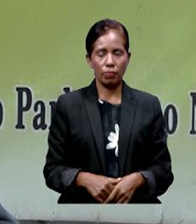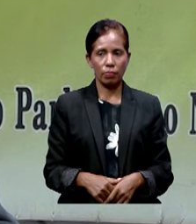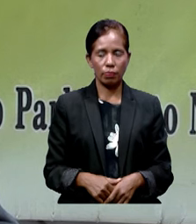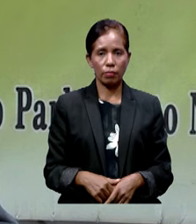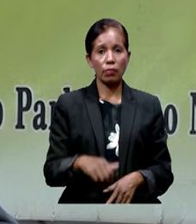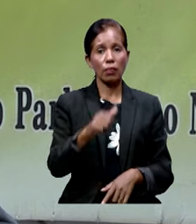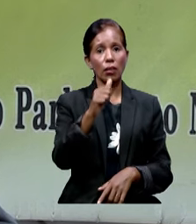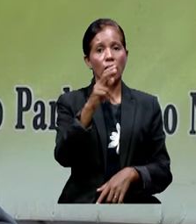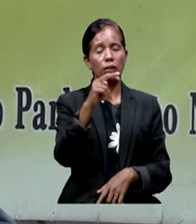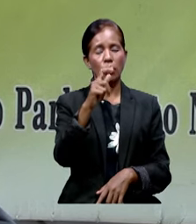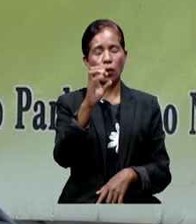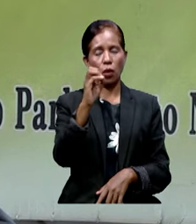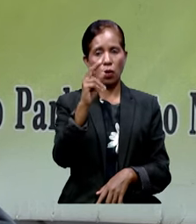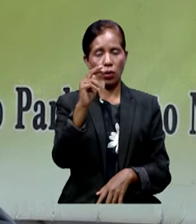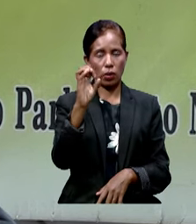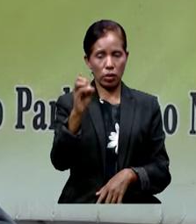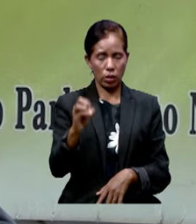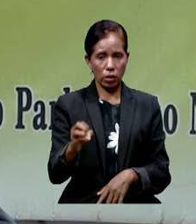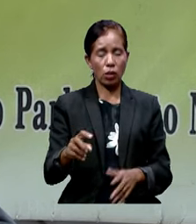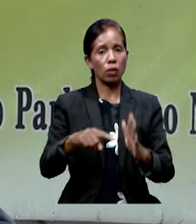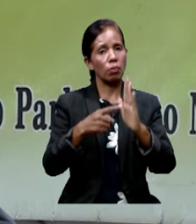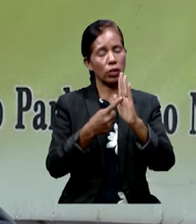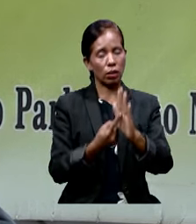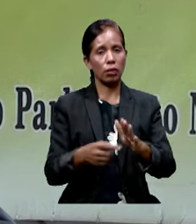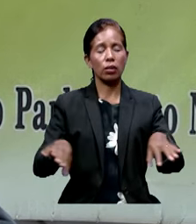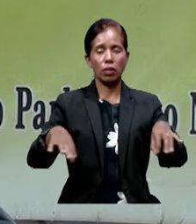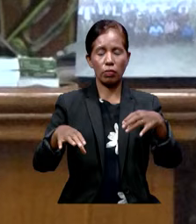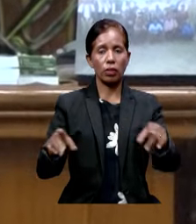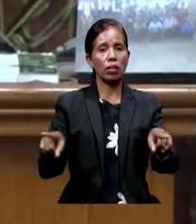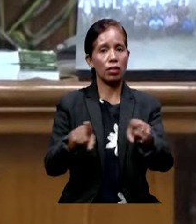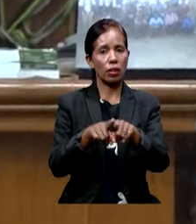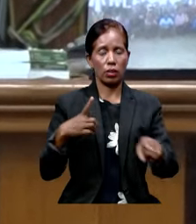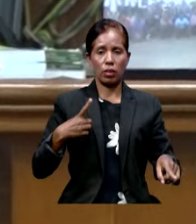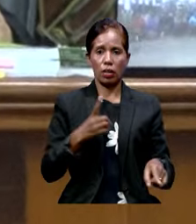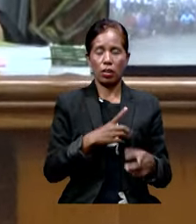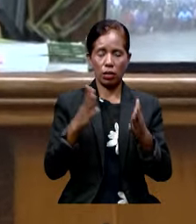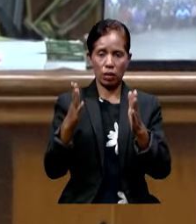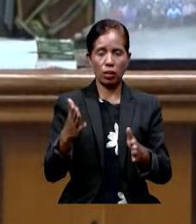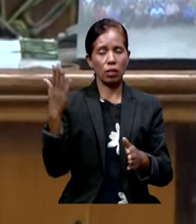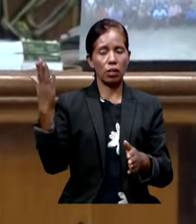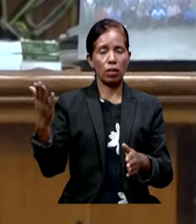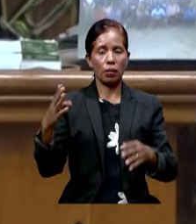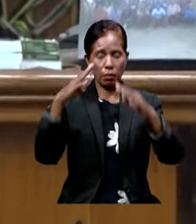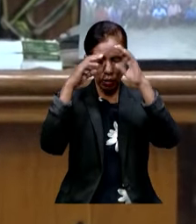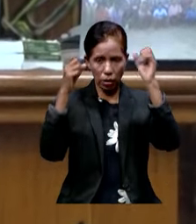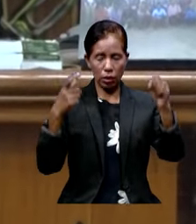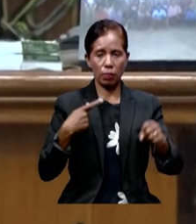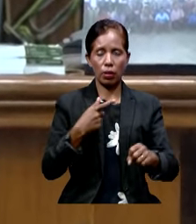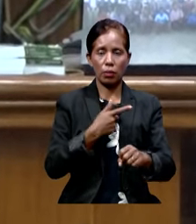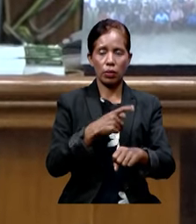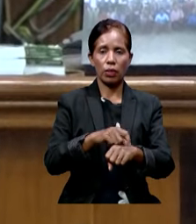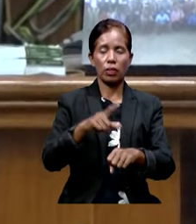Antônio da Conceição Calohan, ao segundo ano, retoma falinha posição no lugar deputado efetivo. A foi presidente do Parlamento Nacional, Fernanda